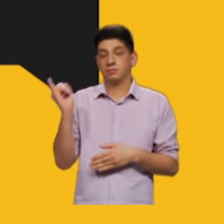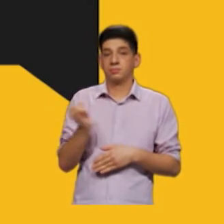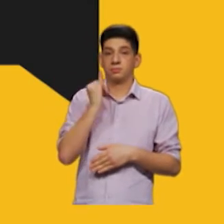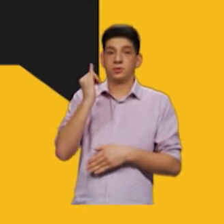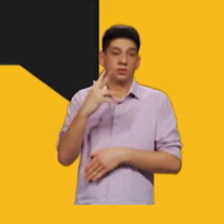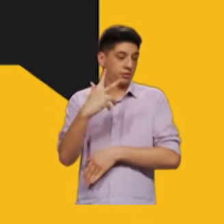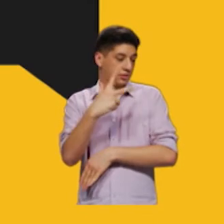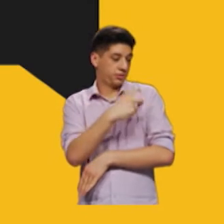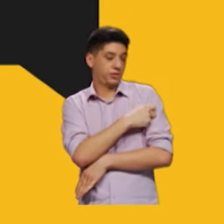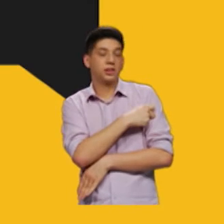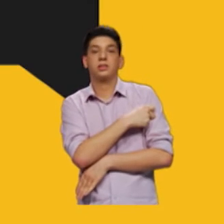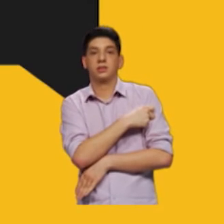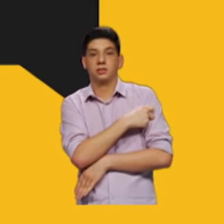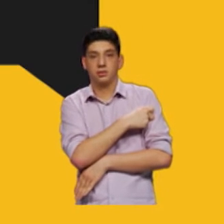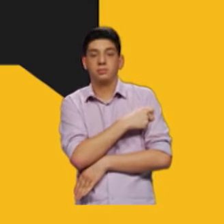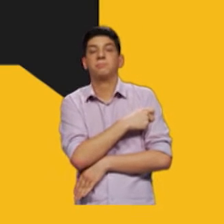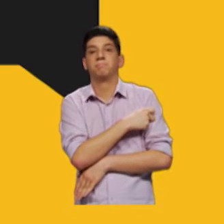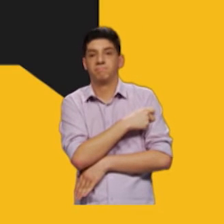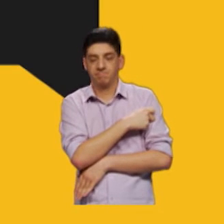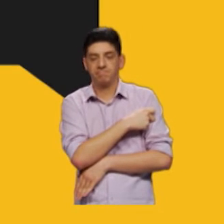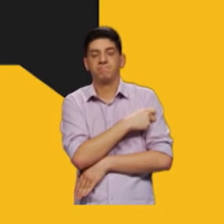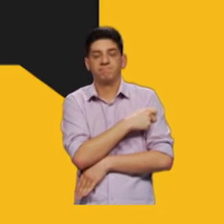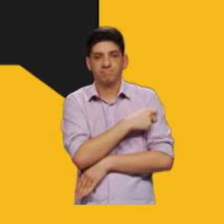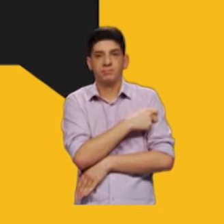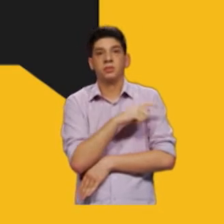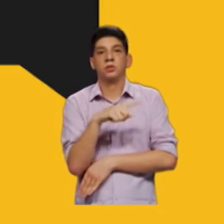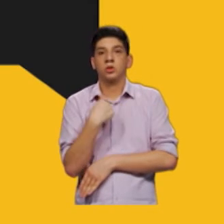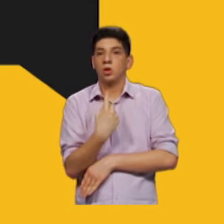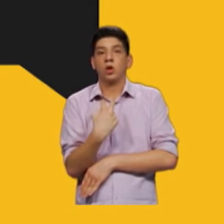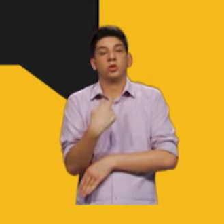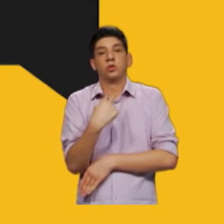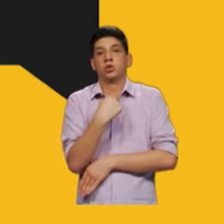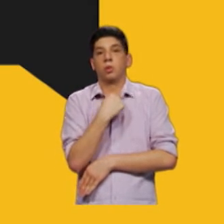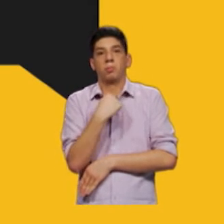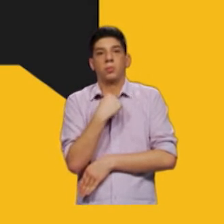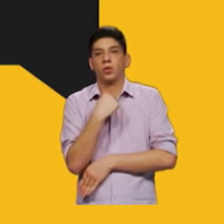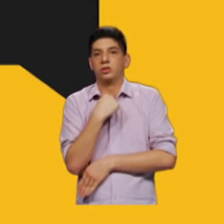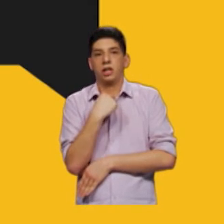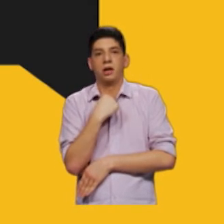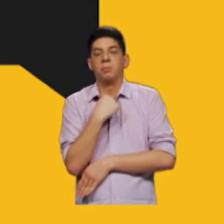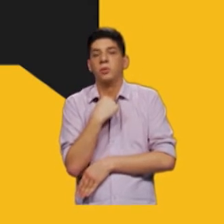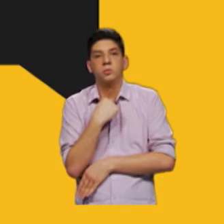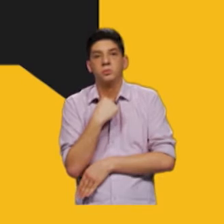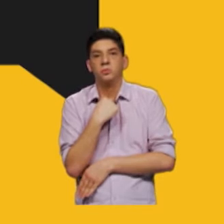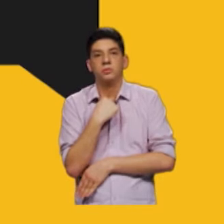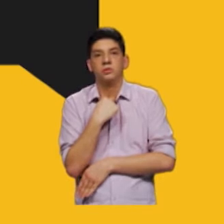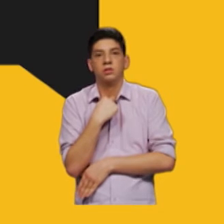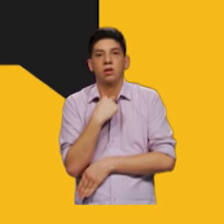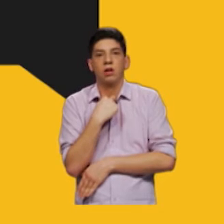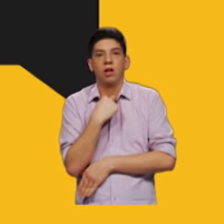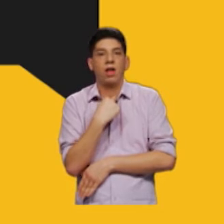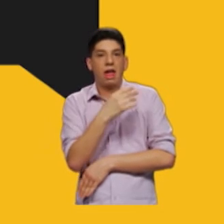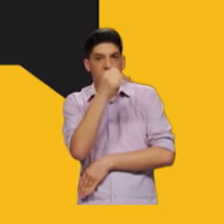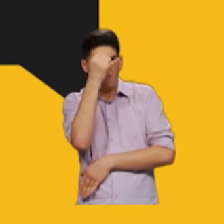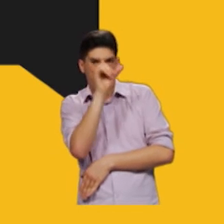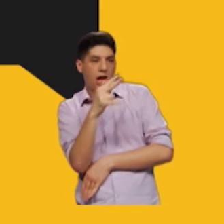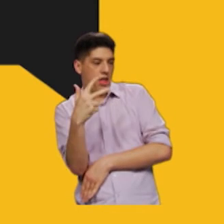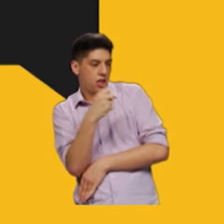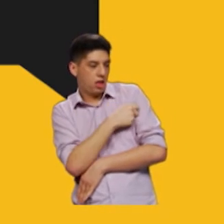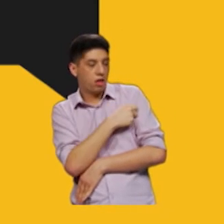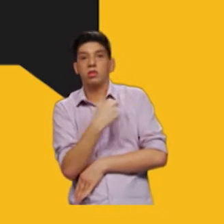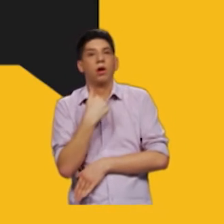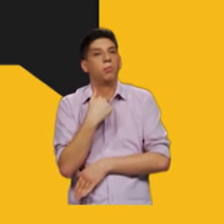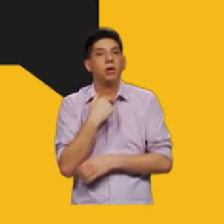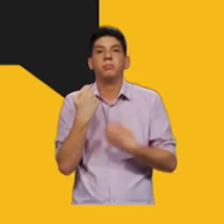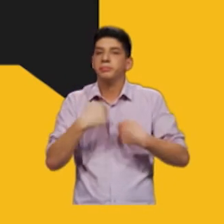essa vacinação, ela é fundamental, ela é importante e nós não podemos ficar omissos a esse tão bem maior para nós,